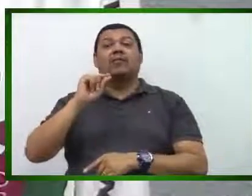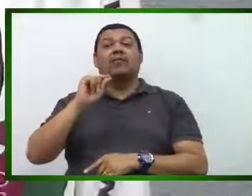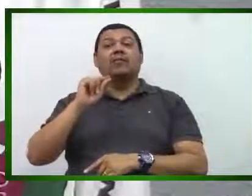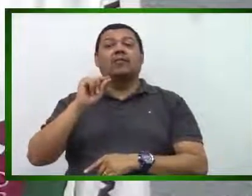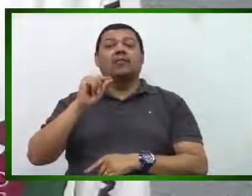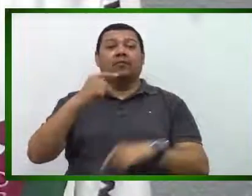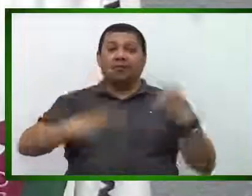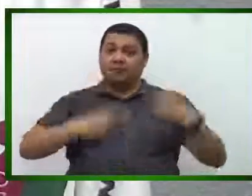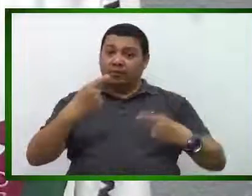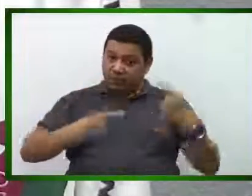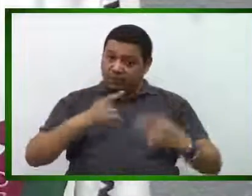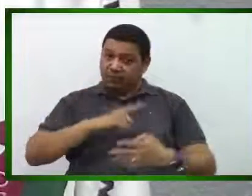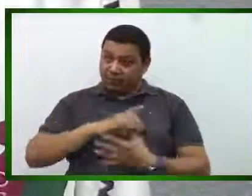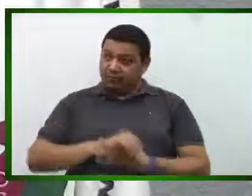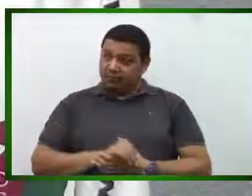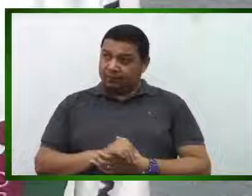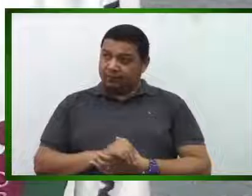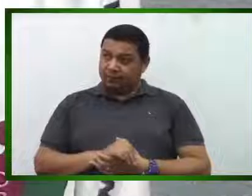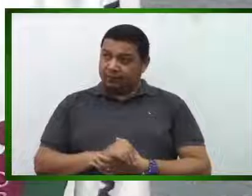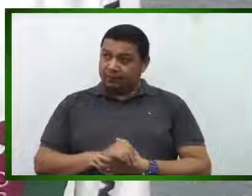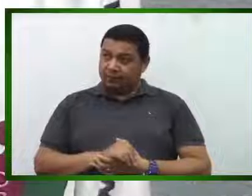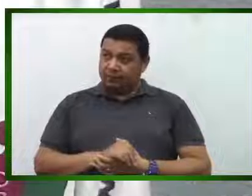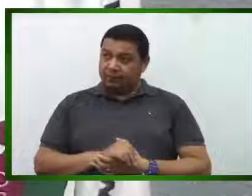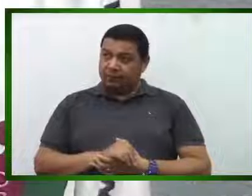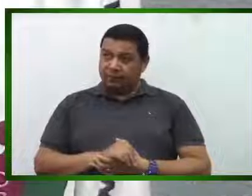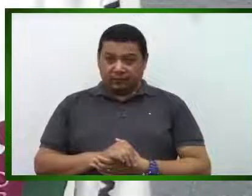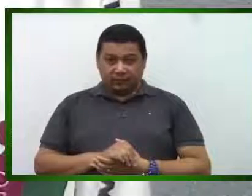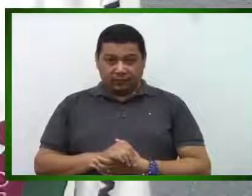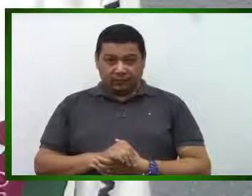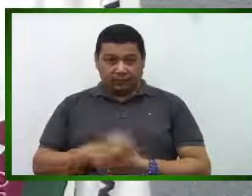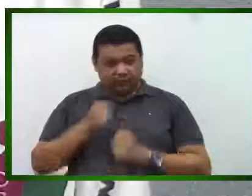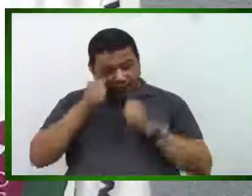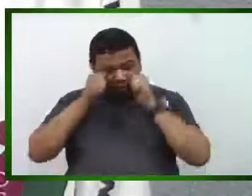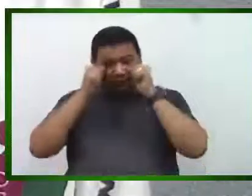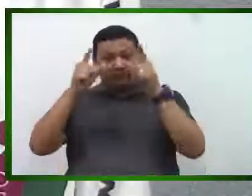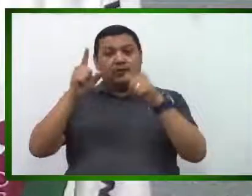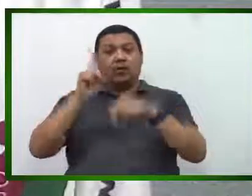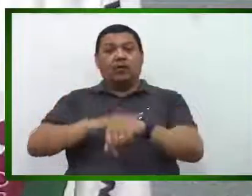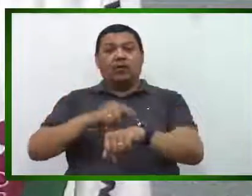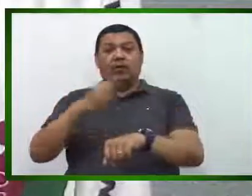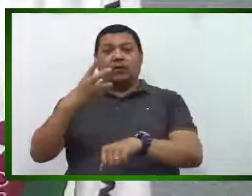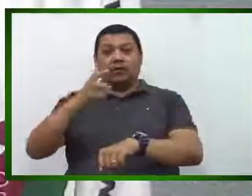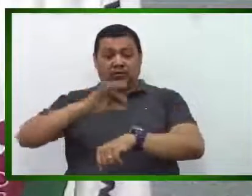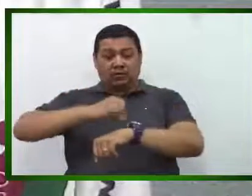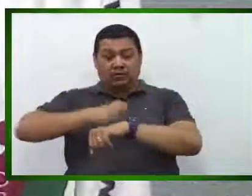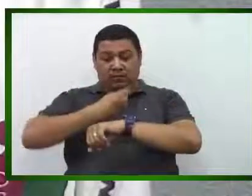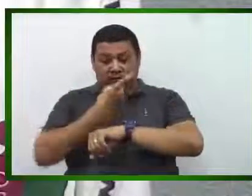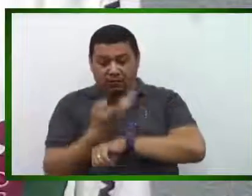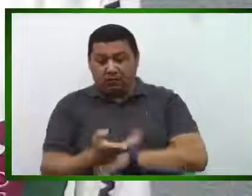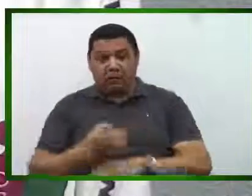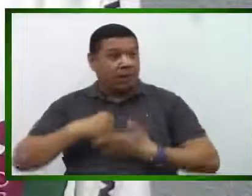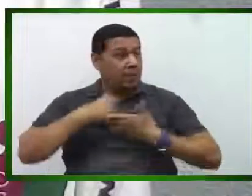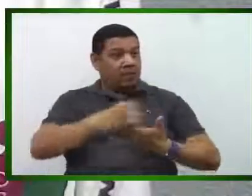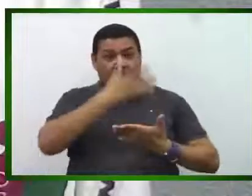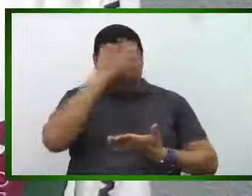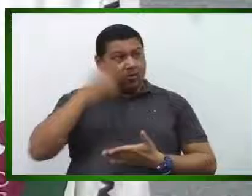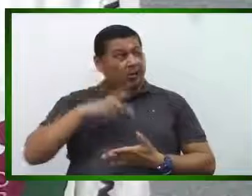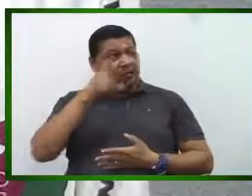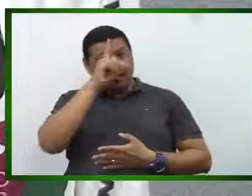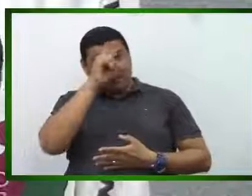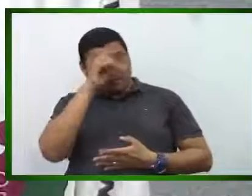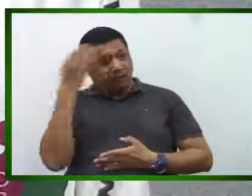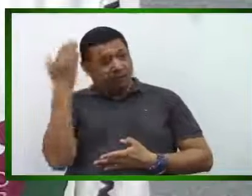passa. Político levanta às vezes até 3 horas da manhã para atender lá no Euro. Político às